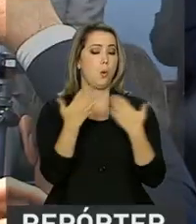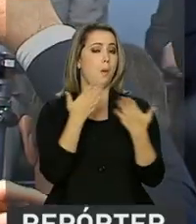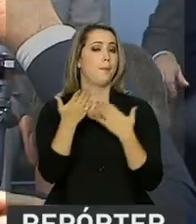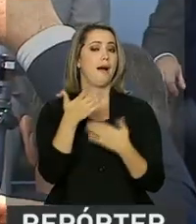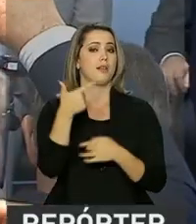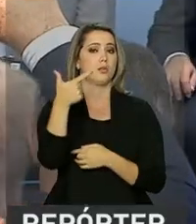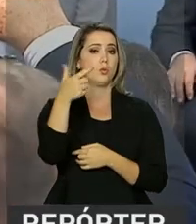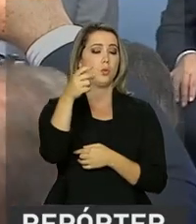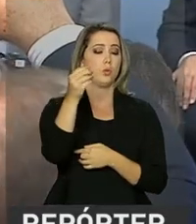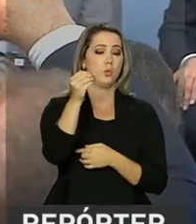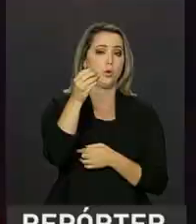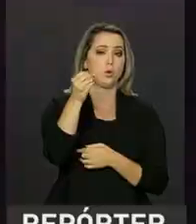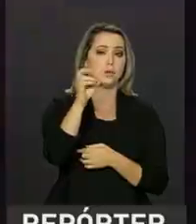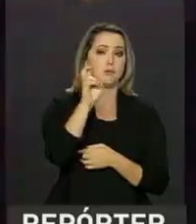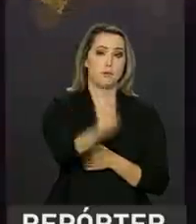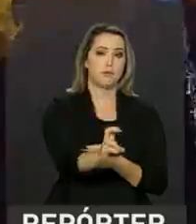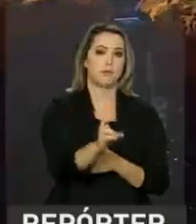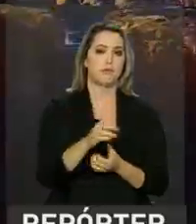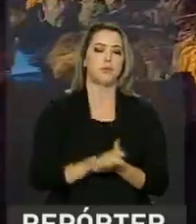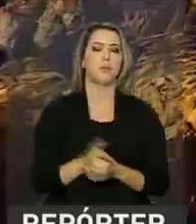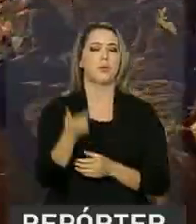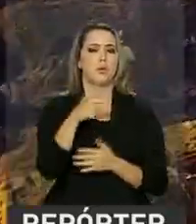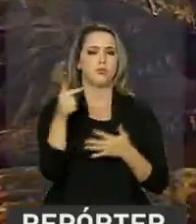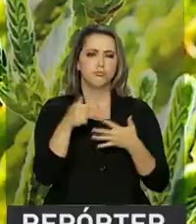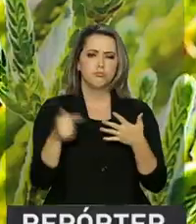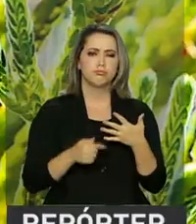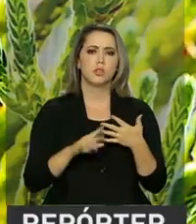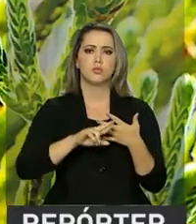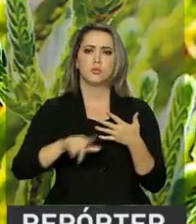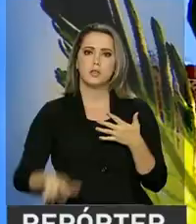a 2005 além de outras